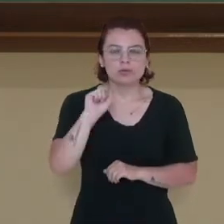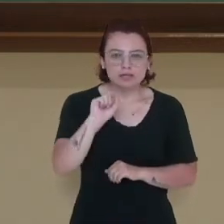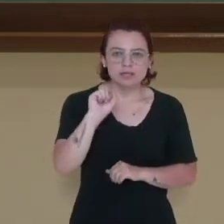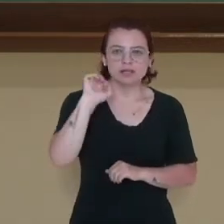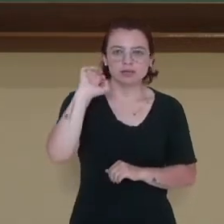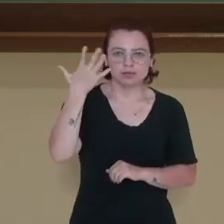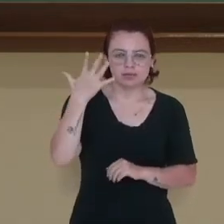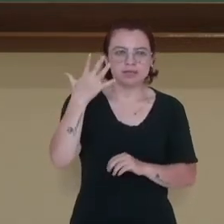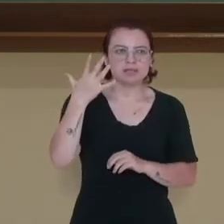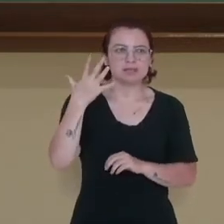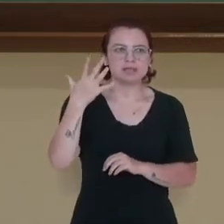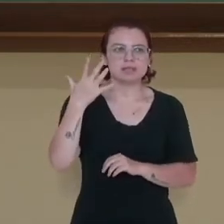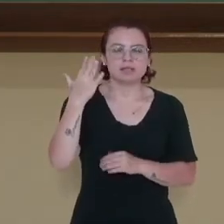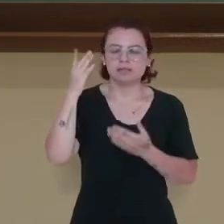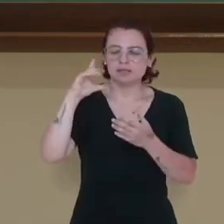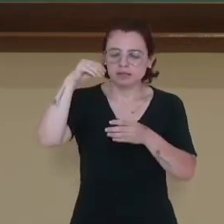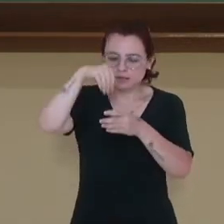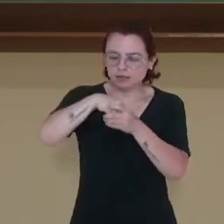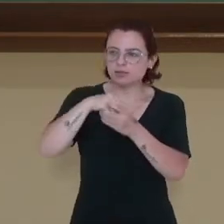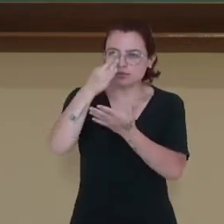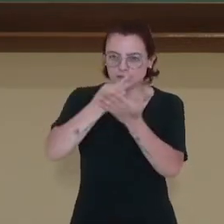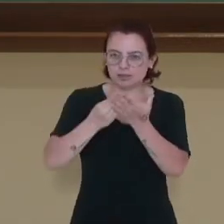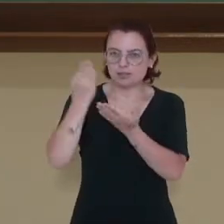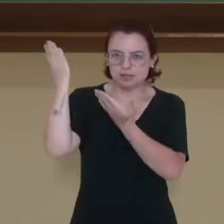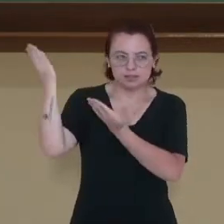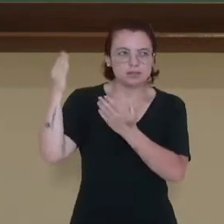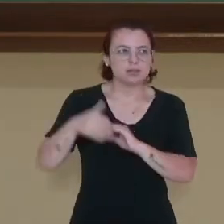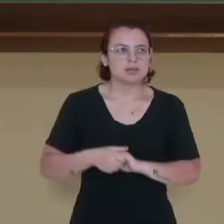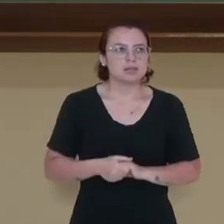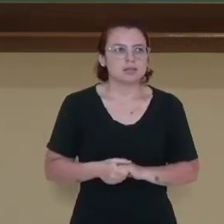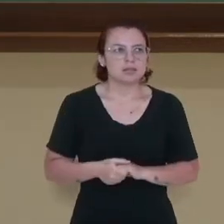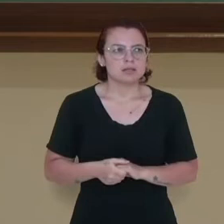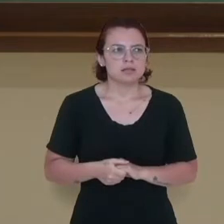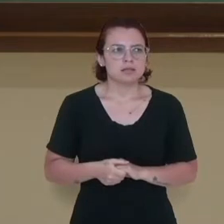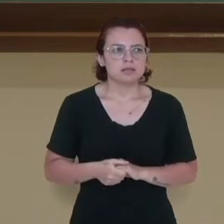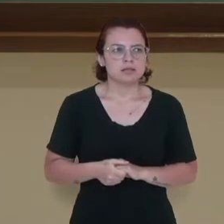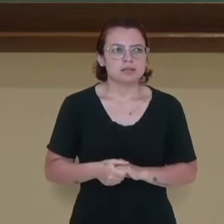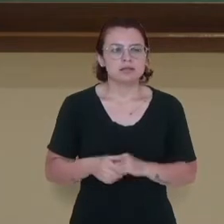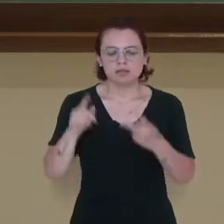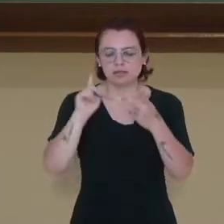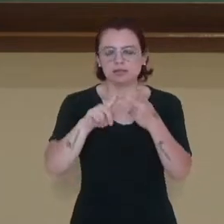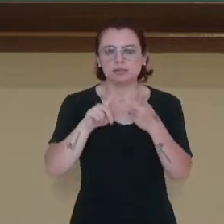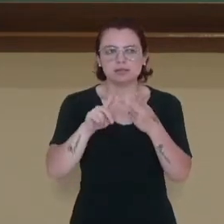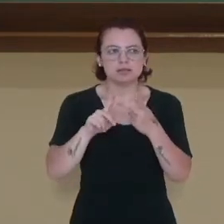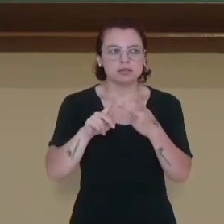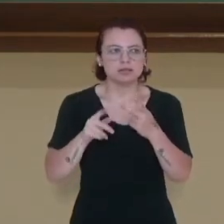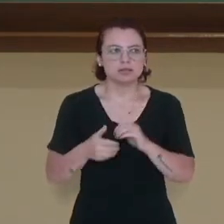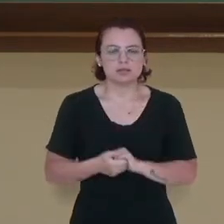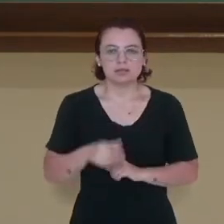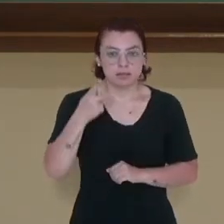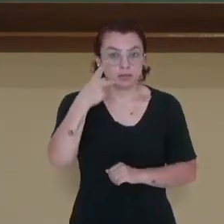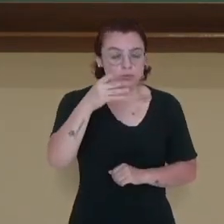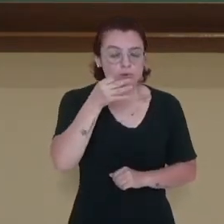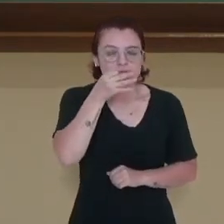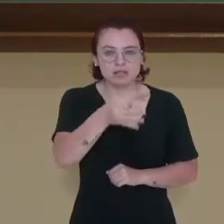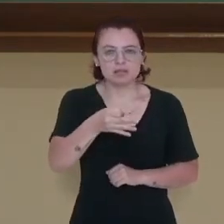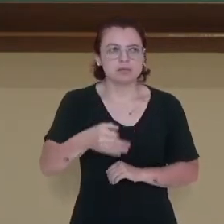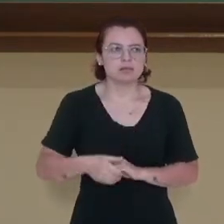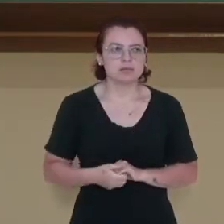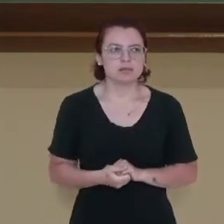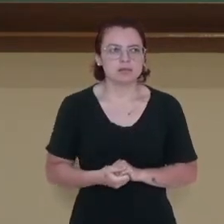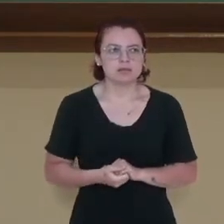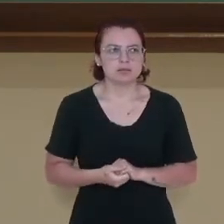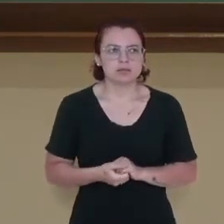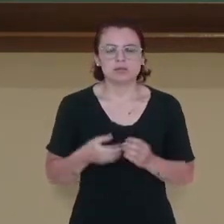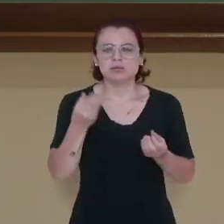do contexto da República Centro-Africana e a questão da sua opinião, né, sobre